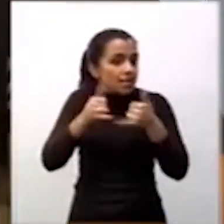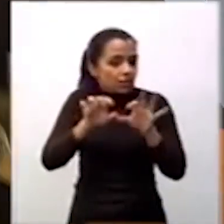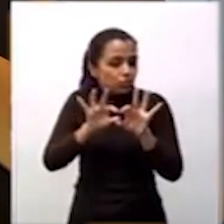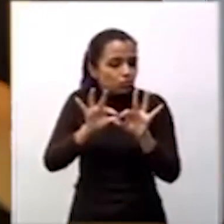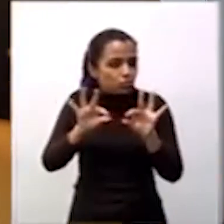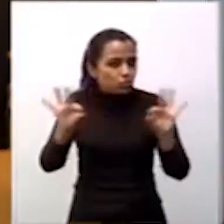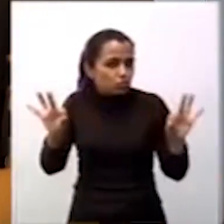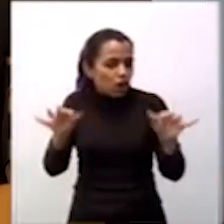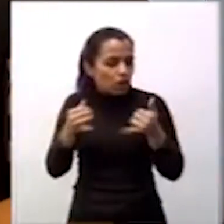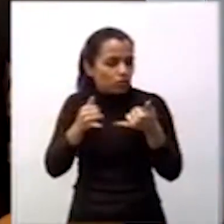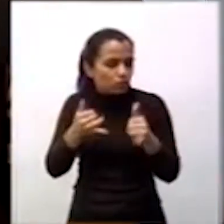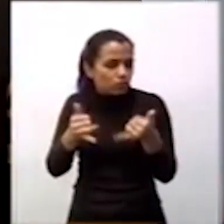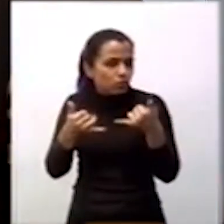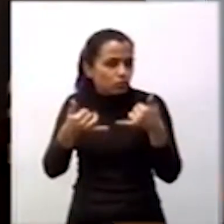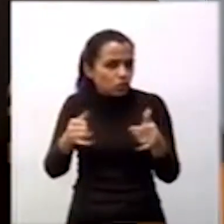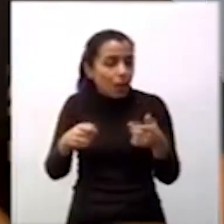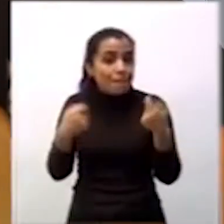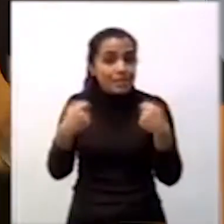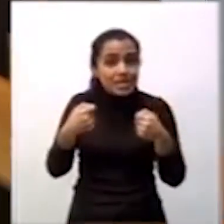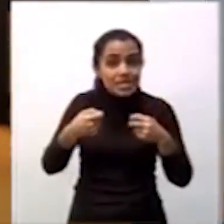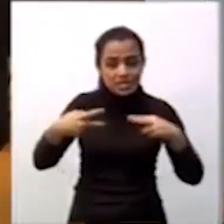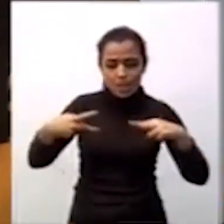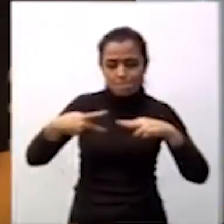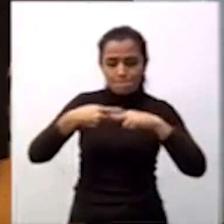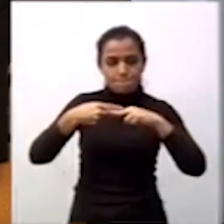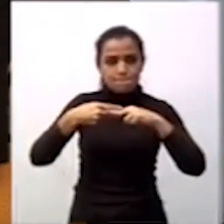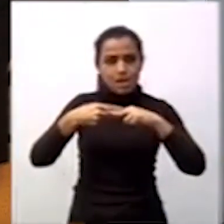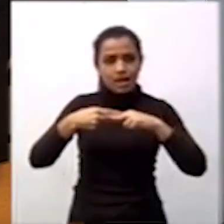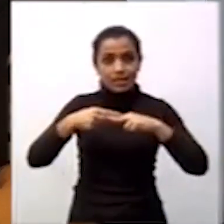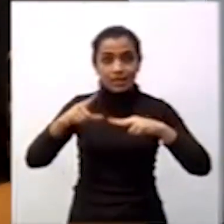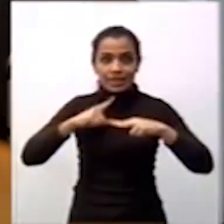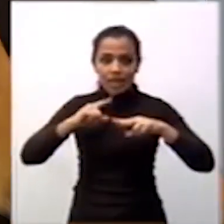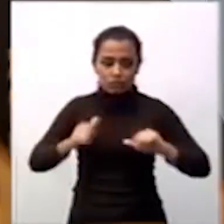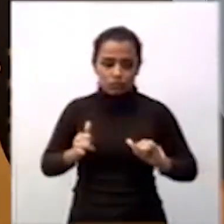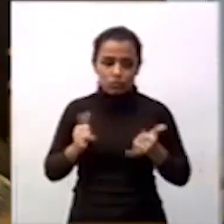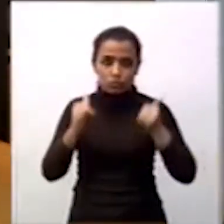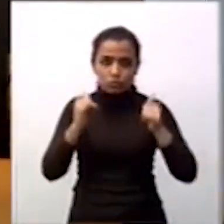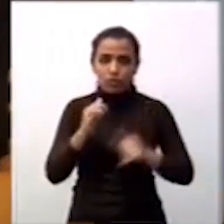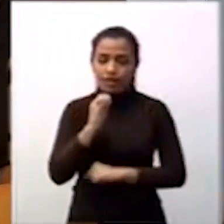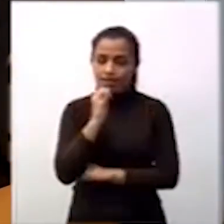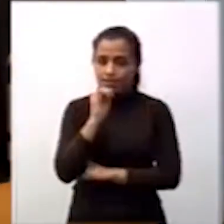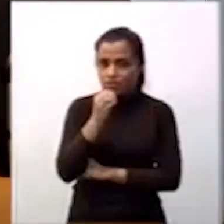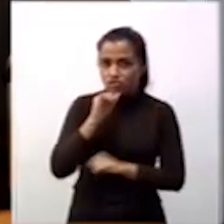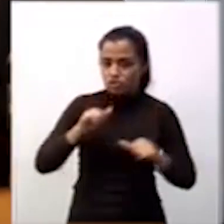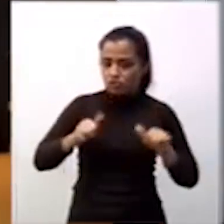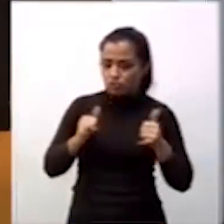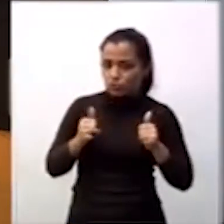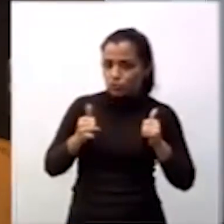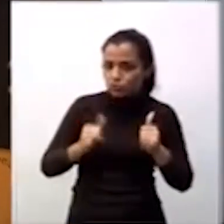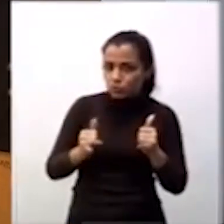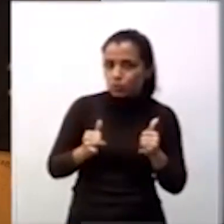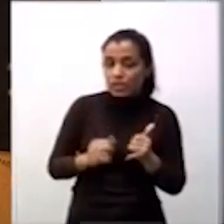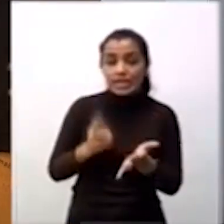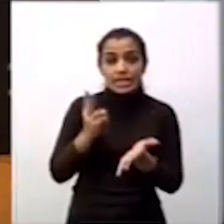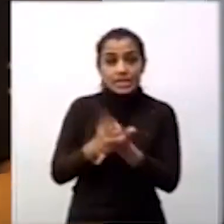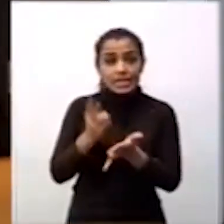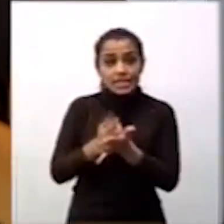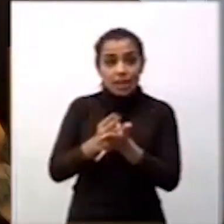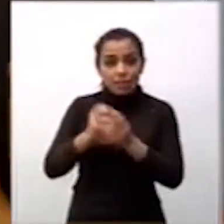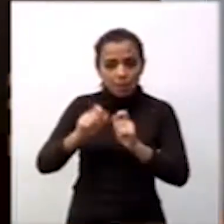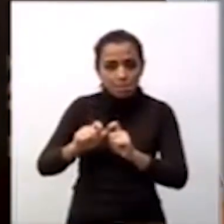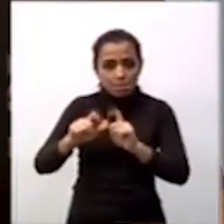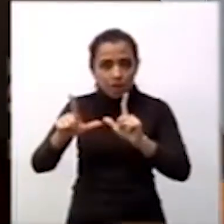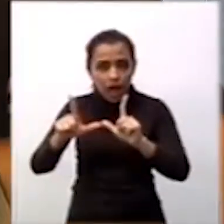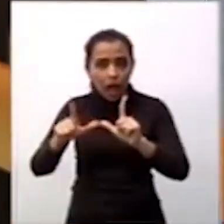elétrons livres sejam postos em movimento, eles precisam ganhar energia. Toda vez que tem ganho, tem transformação de energia. Se